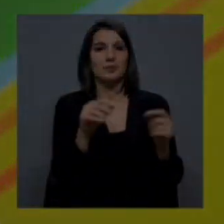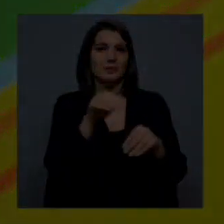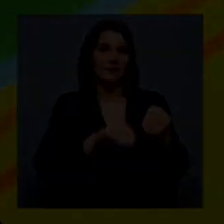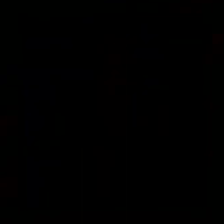legislativo